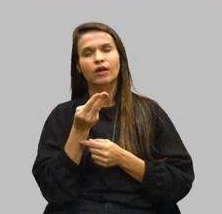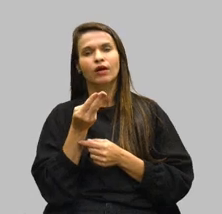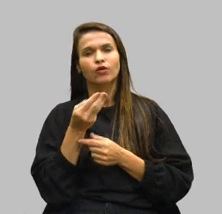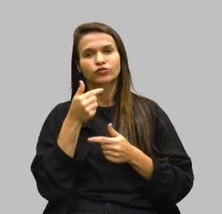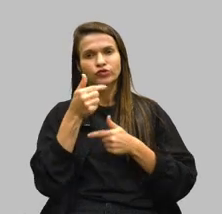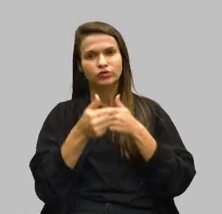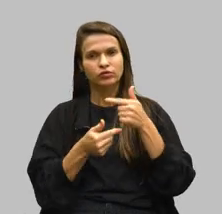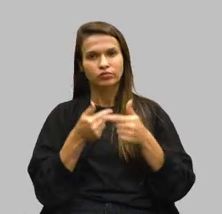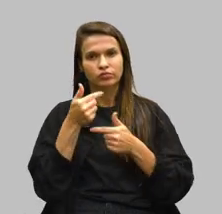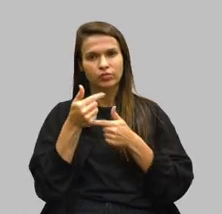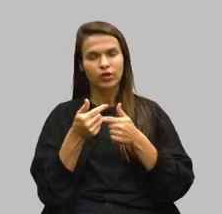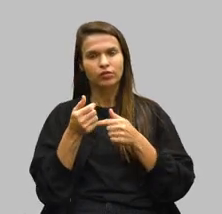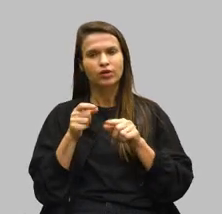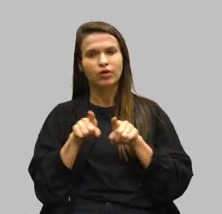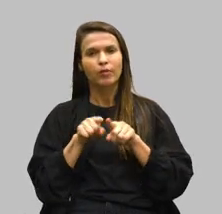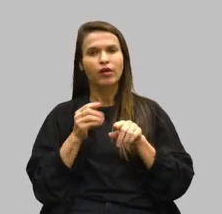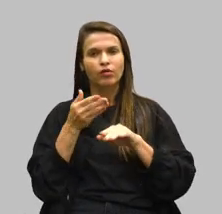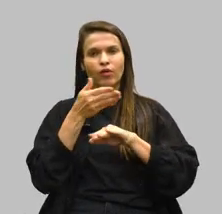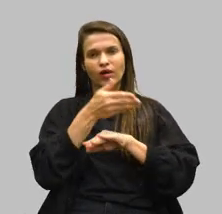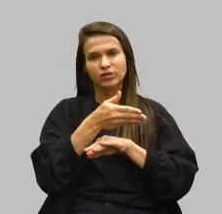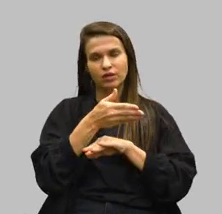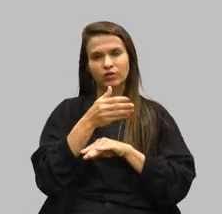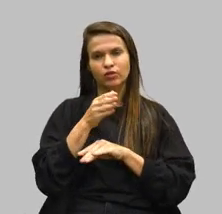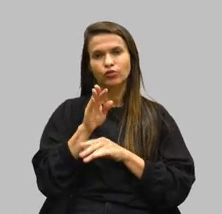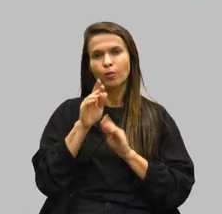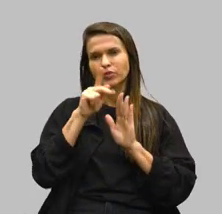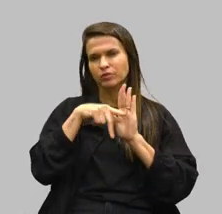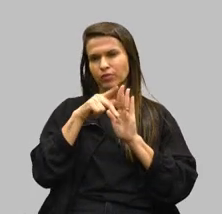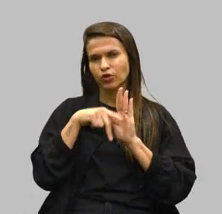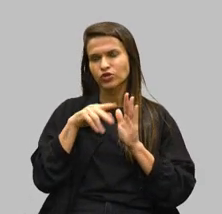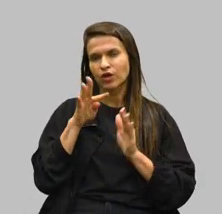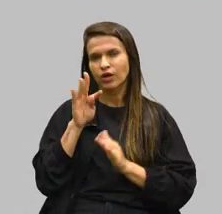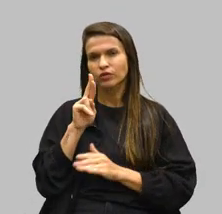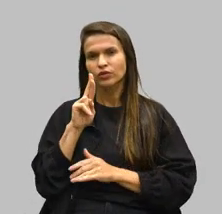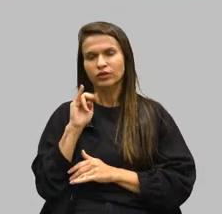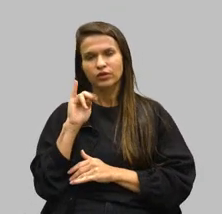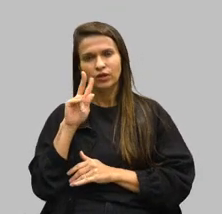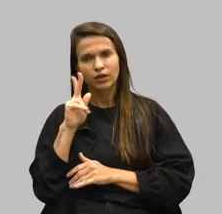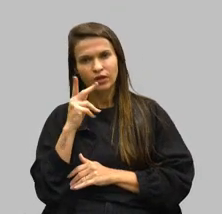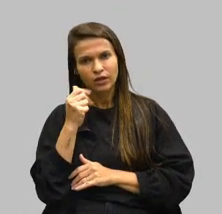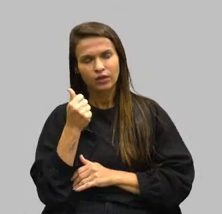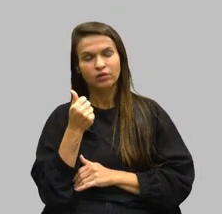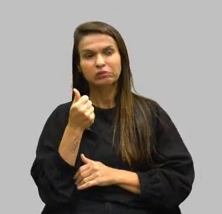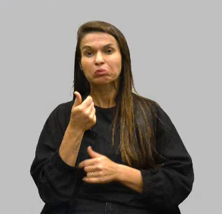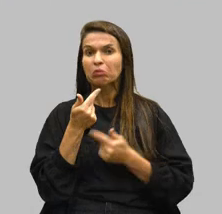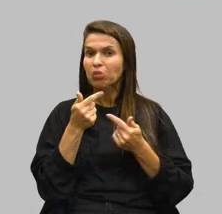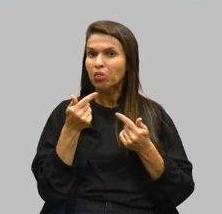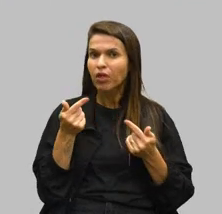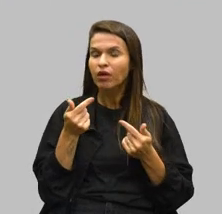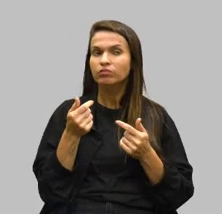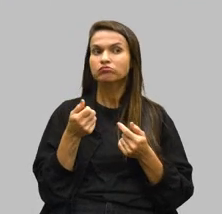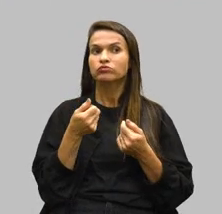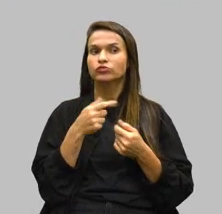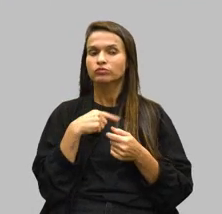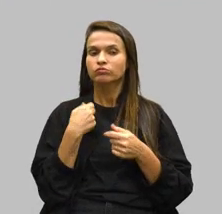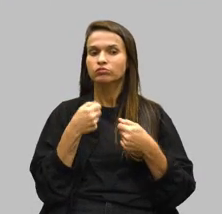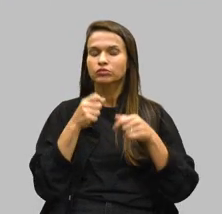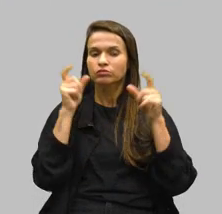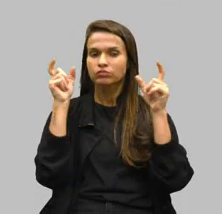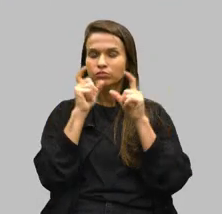aí se se não tem ainda eu acho que a gente deve acender o o sinal de alerta para que nós